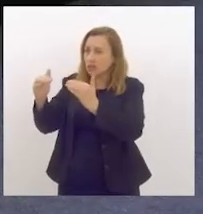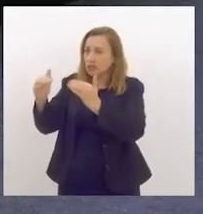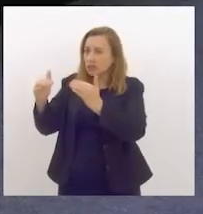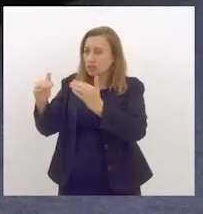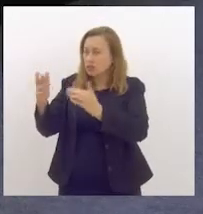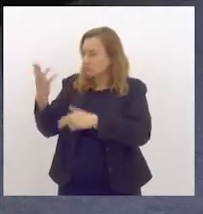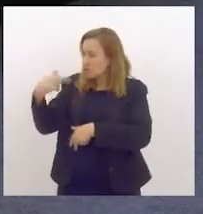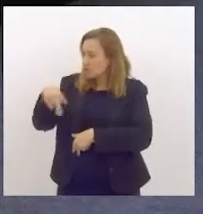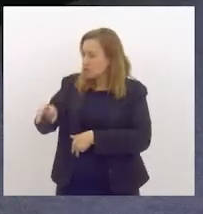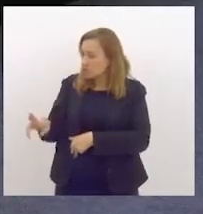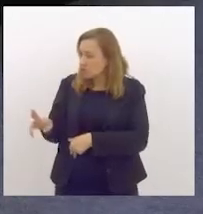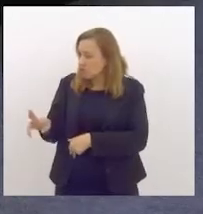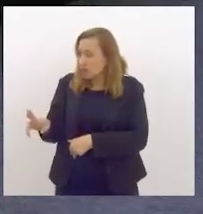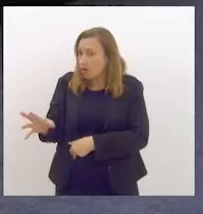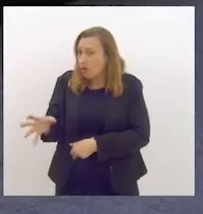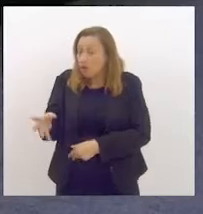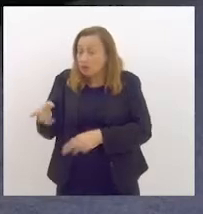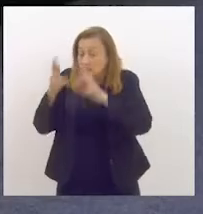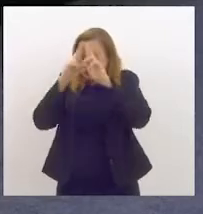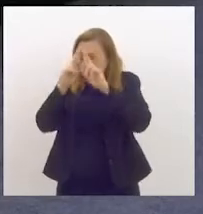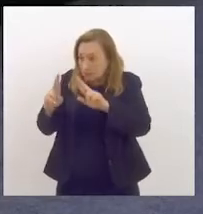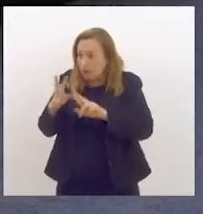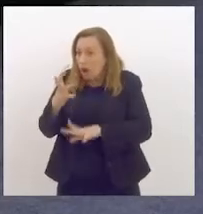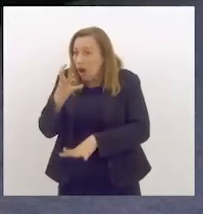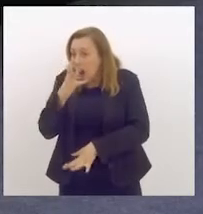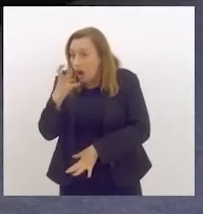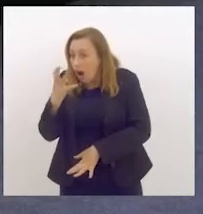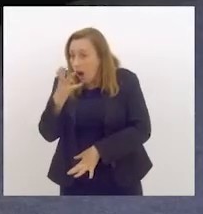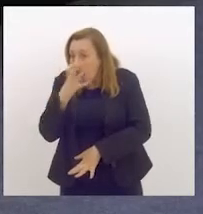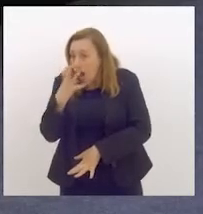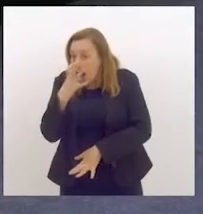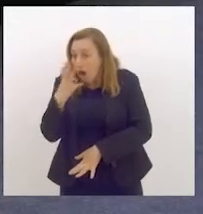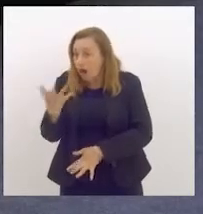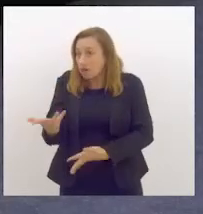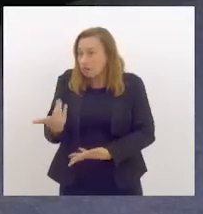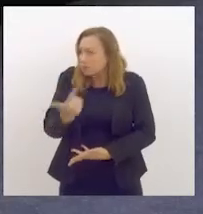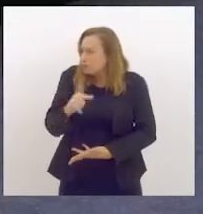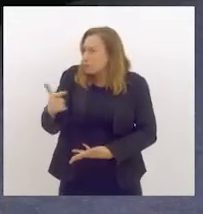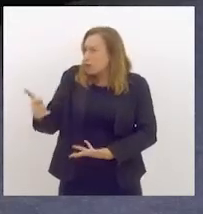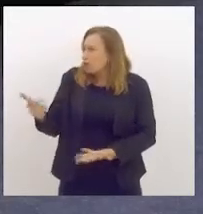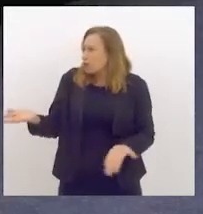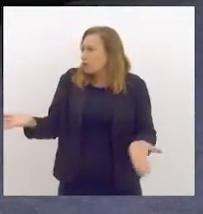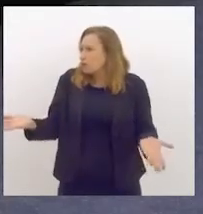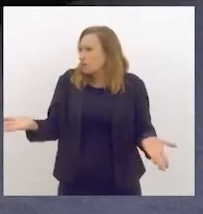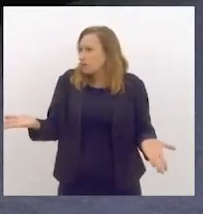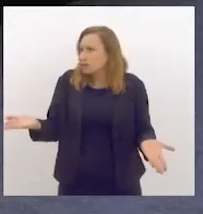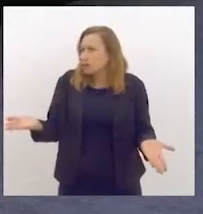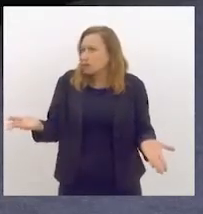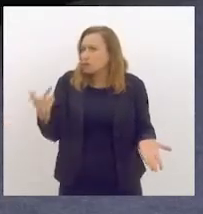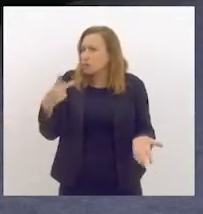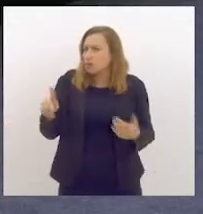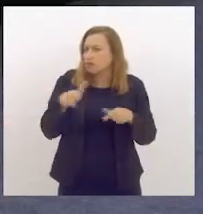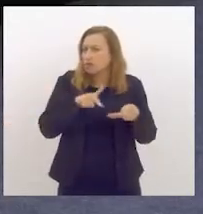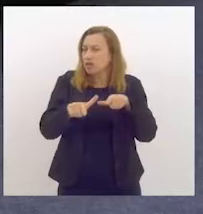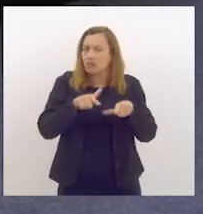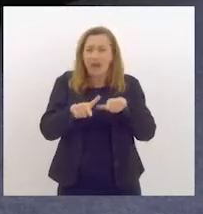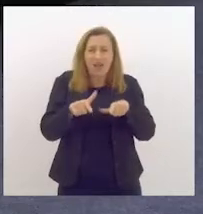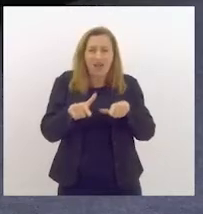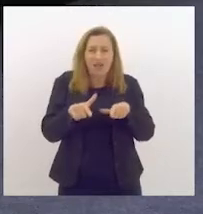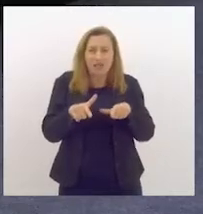que a gente respeita e admira e que não tem isso se eu mandar